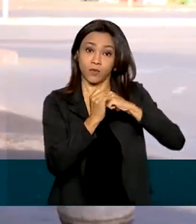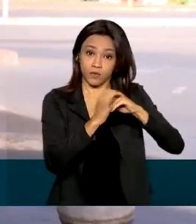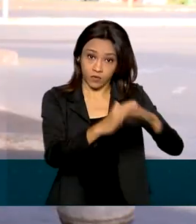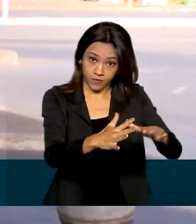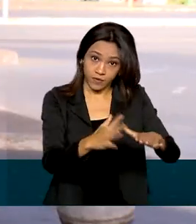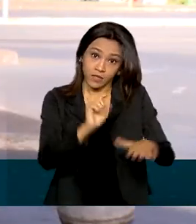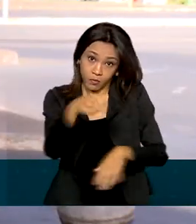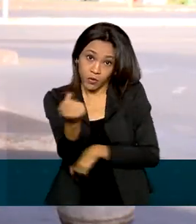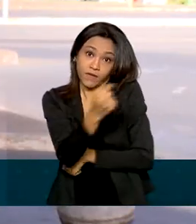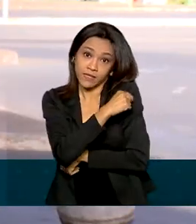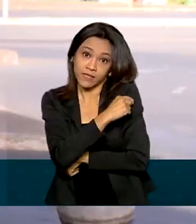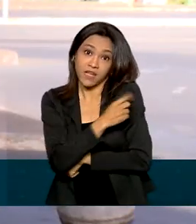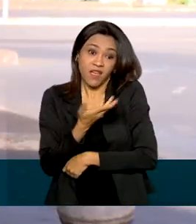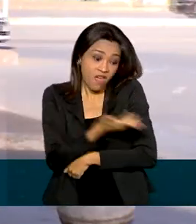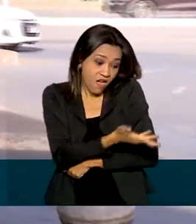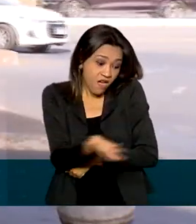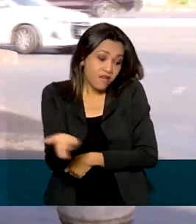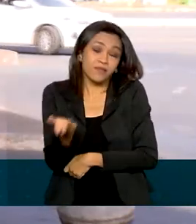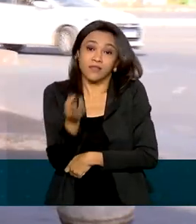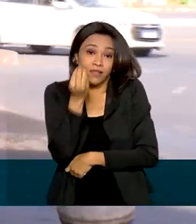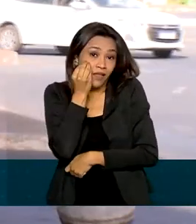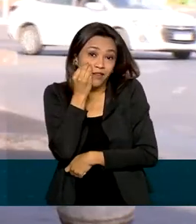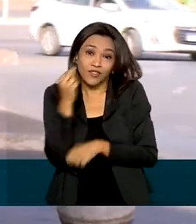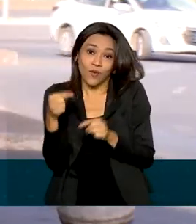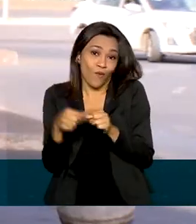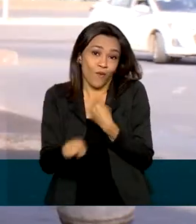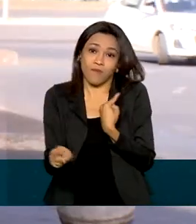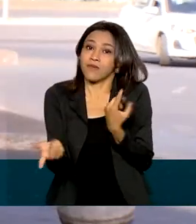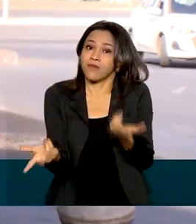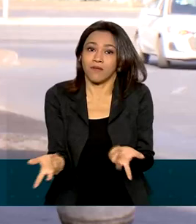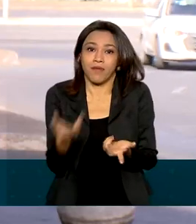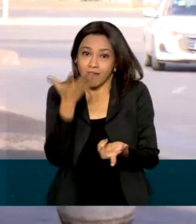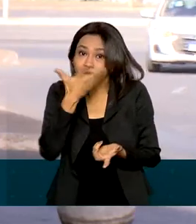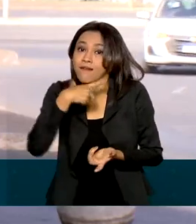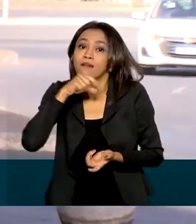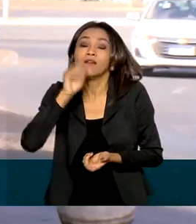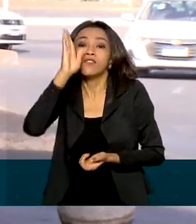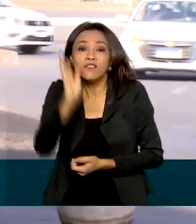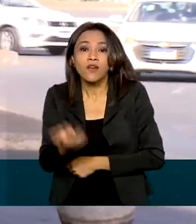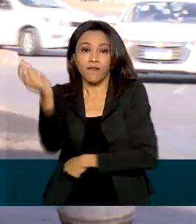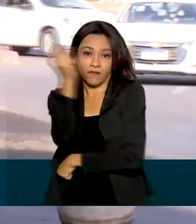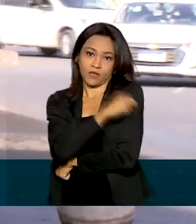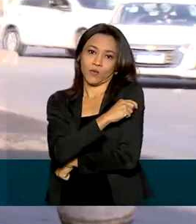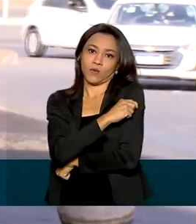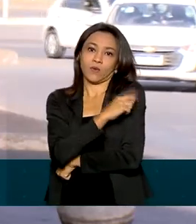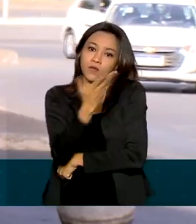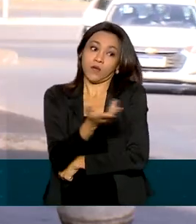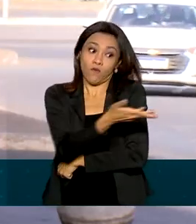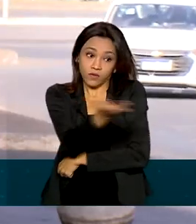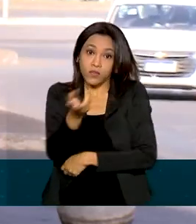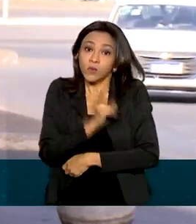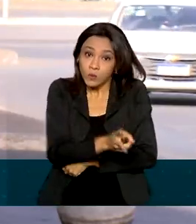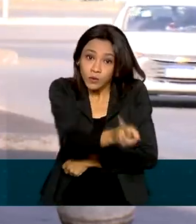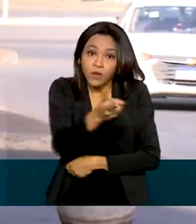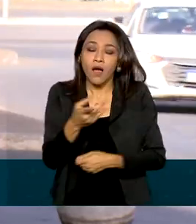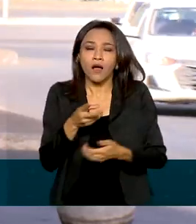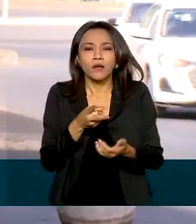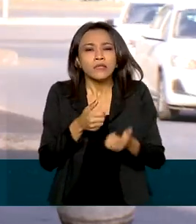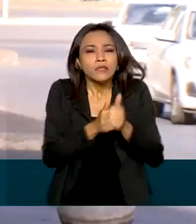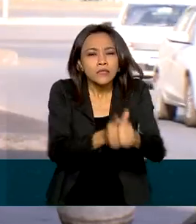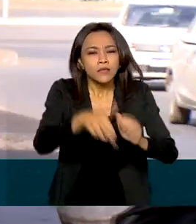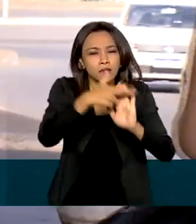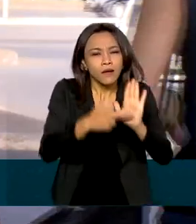simples esses testes não foram feitos para isso agência reforça que a população deve continuar seguindo as orientações